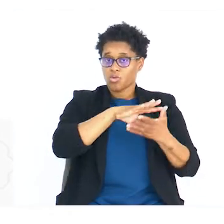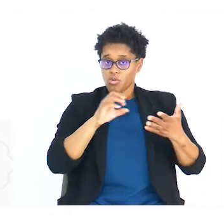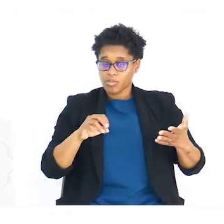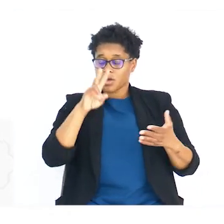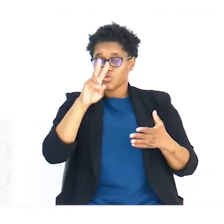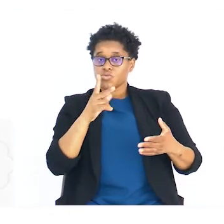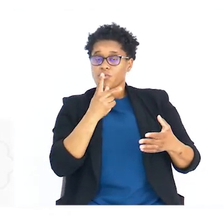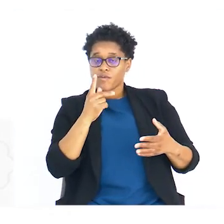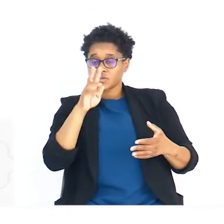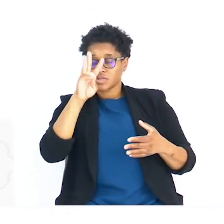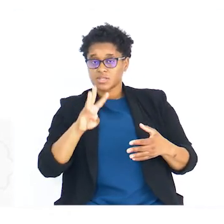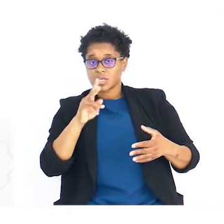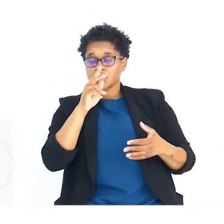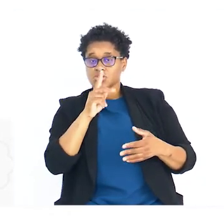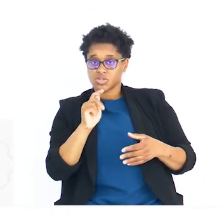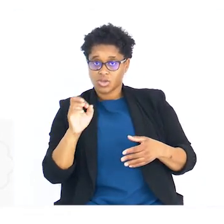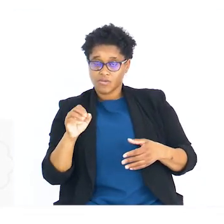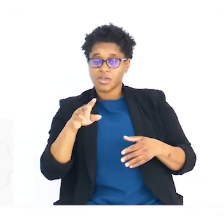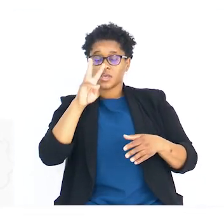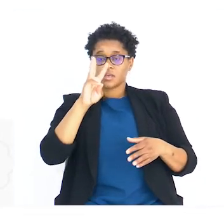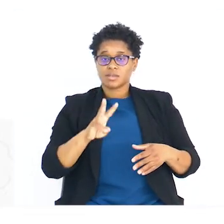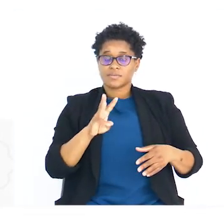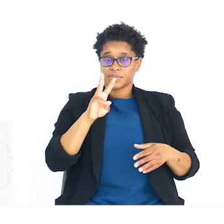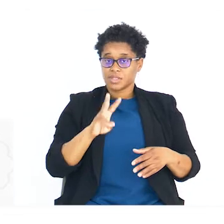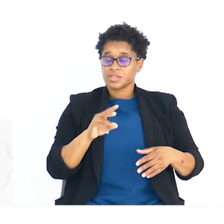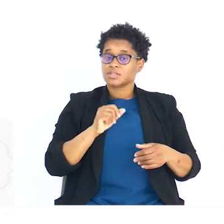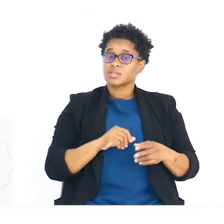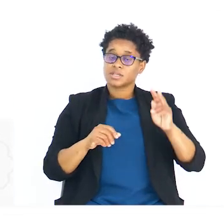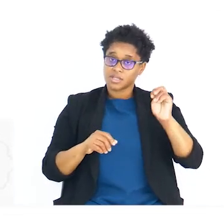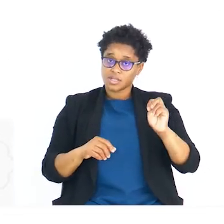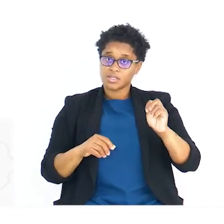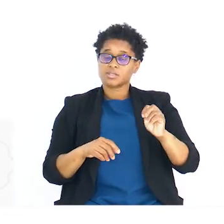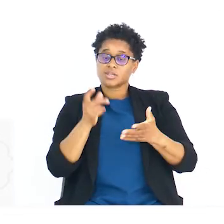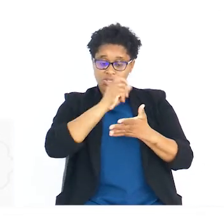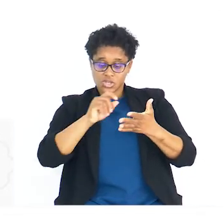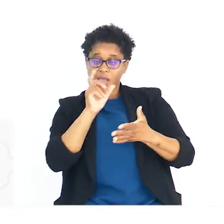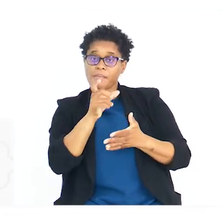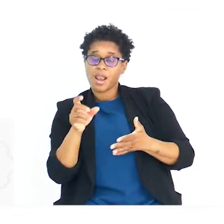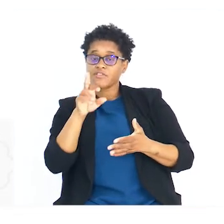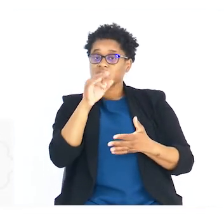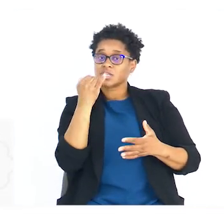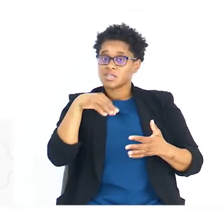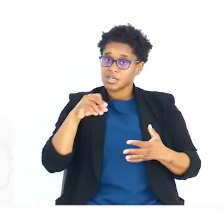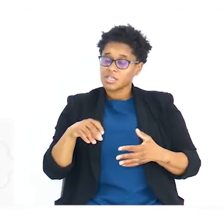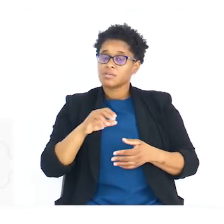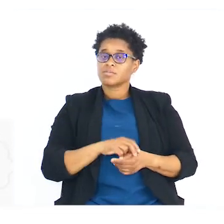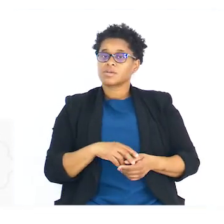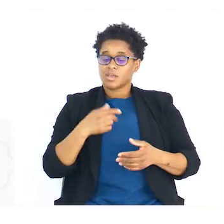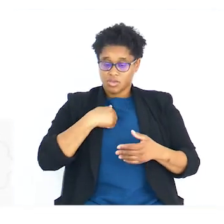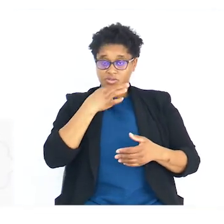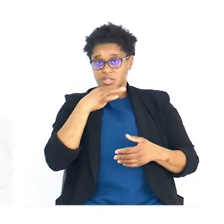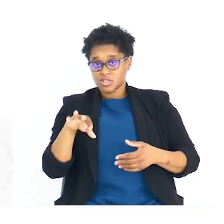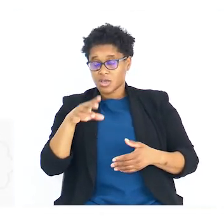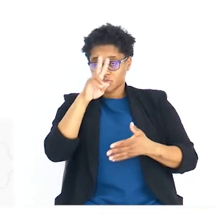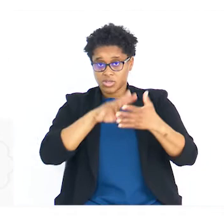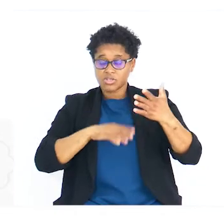estrofe. E a terceira, escrever as palavras que rimam na segunda estrofe, melhor dizendo. Então, vou deixar os